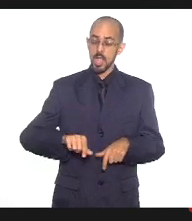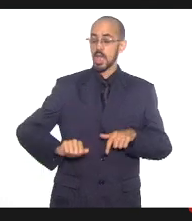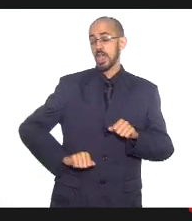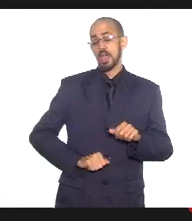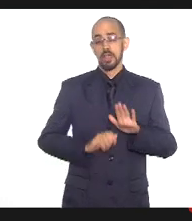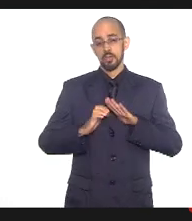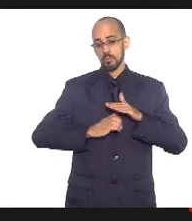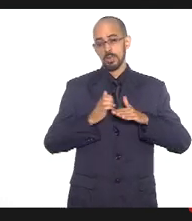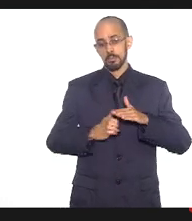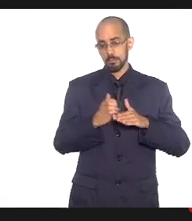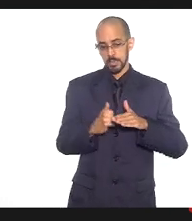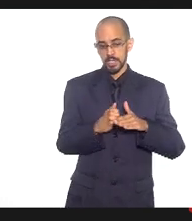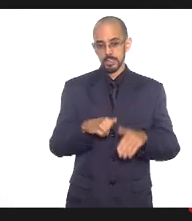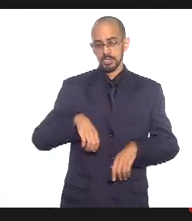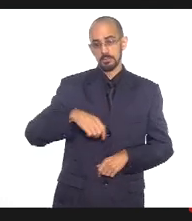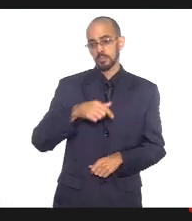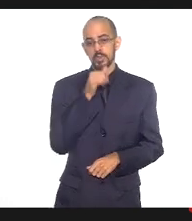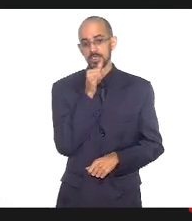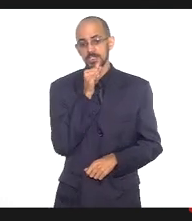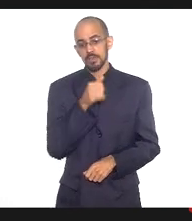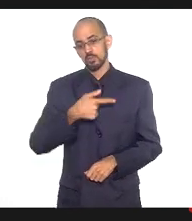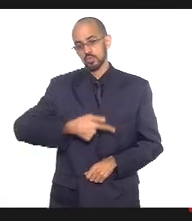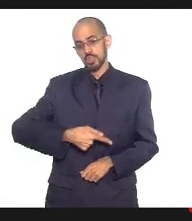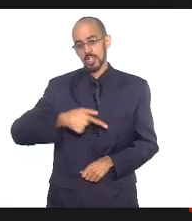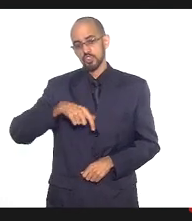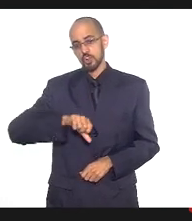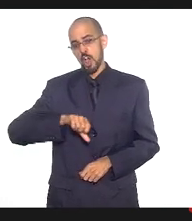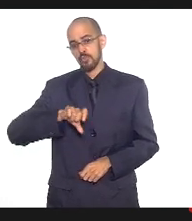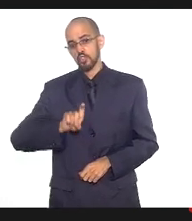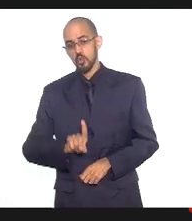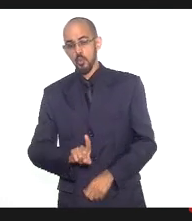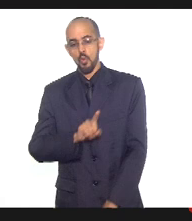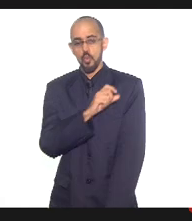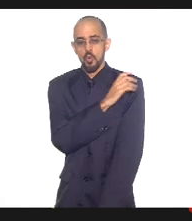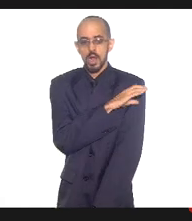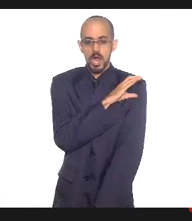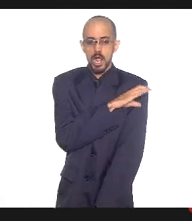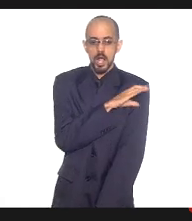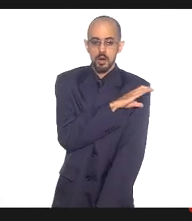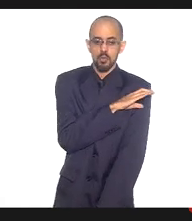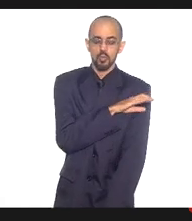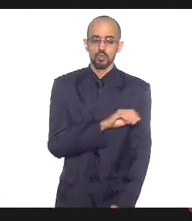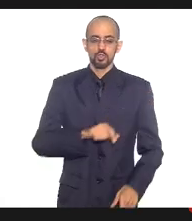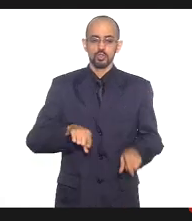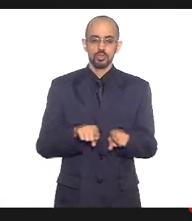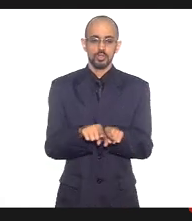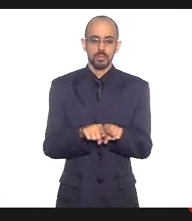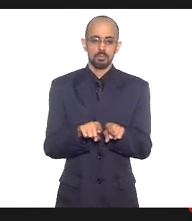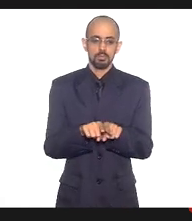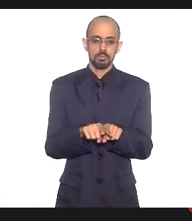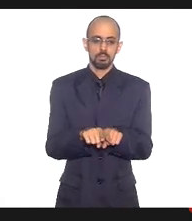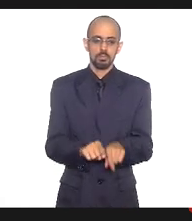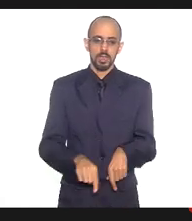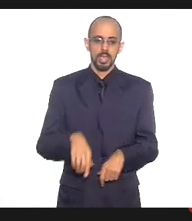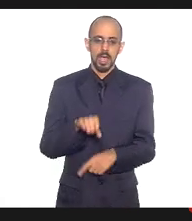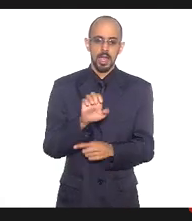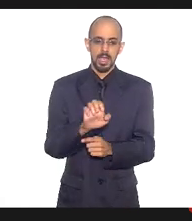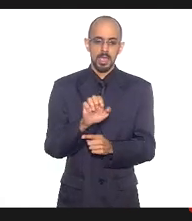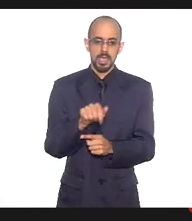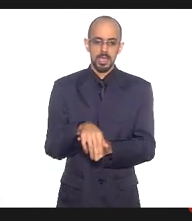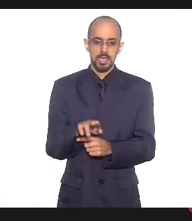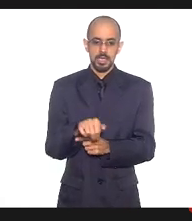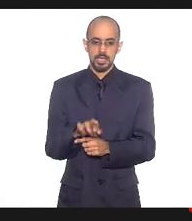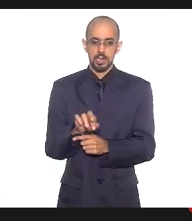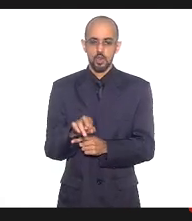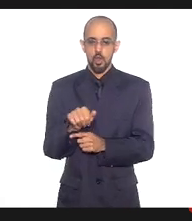do bloco 791 na Bacia de Campos, e a Equinor, que opera a área de